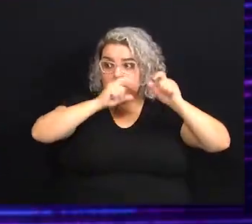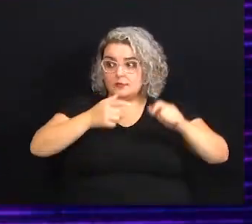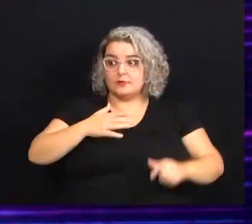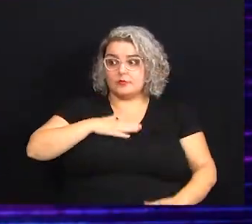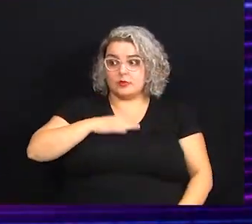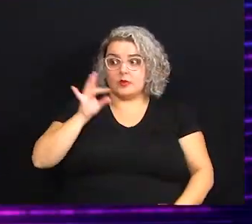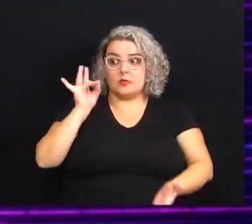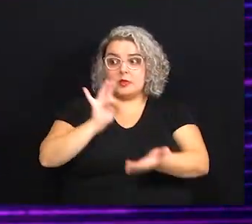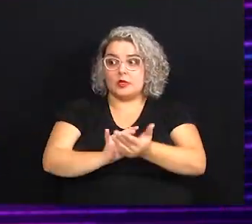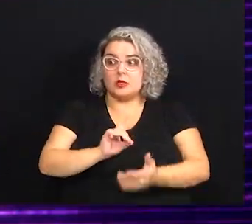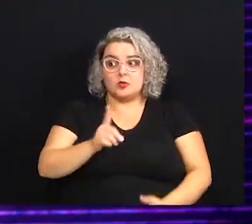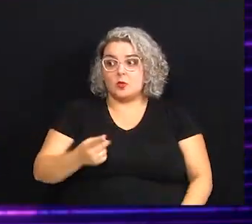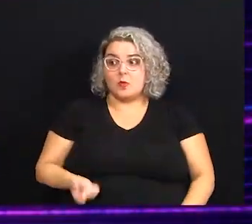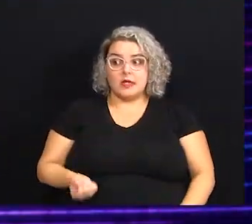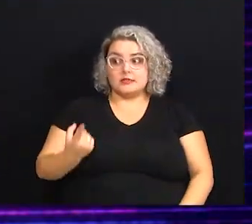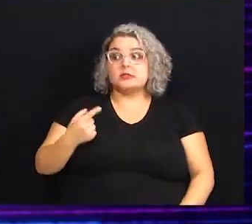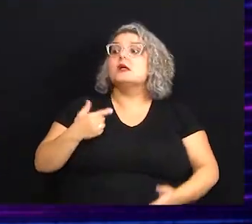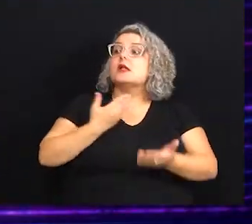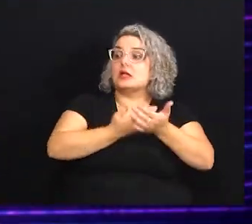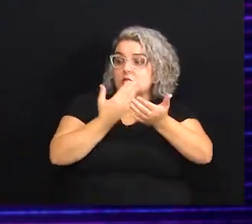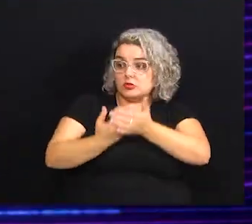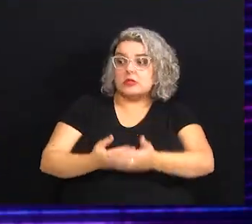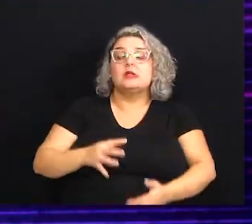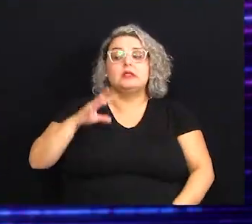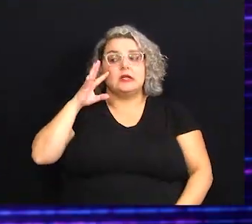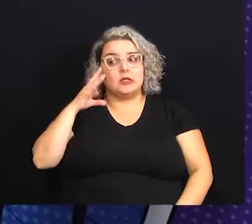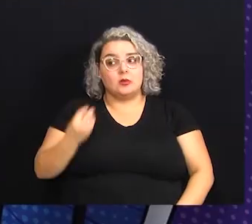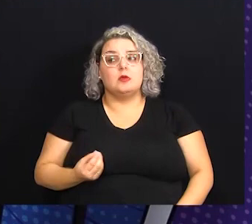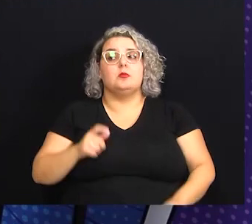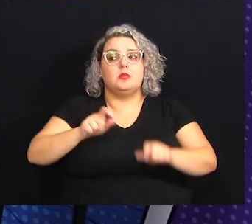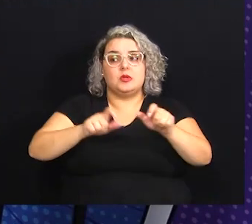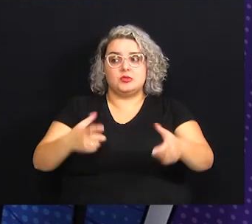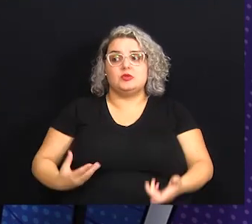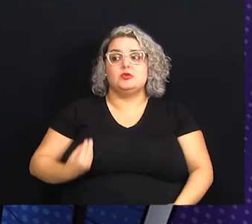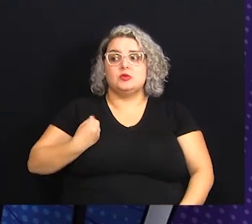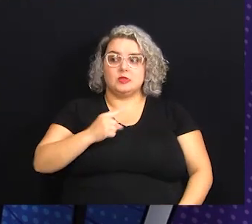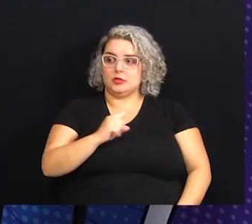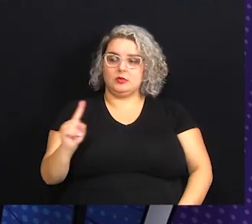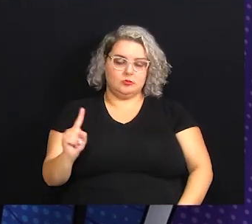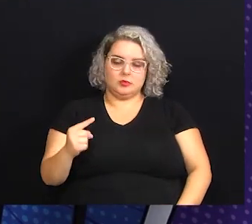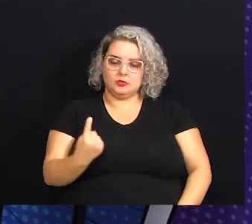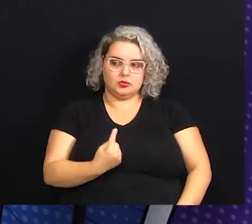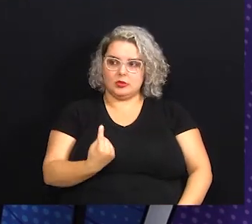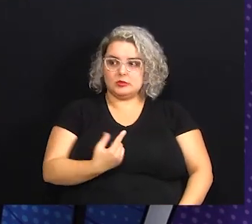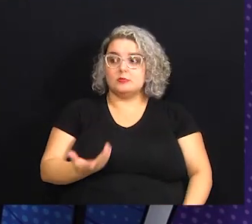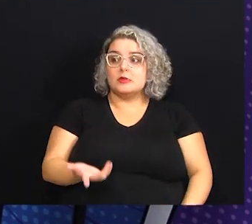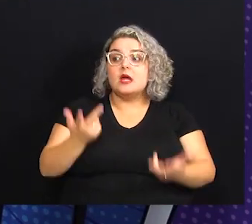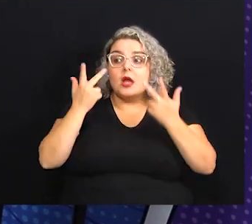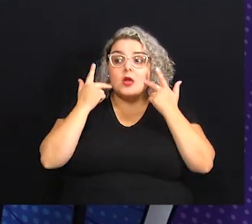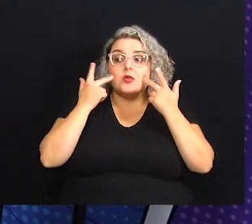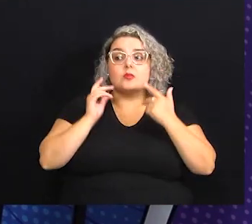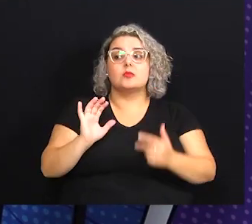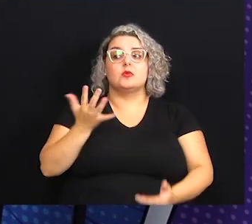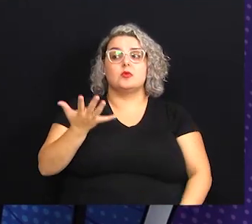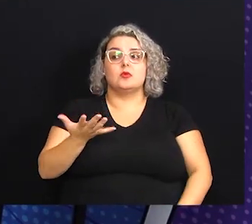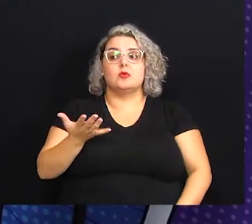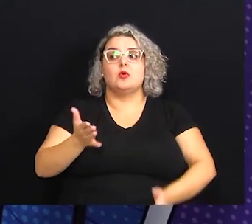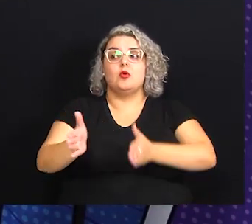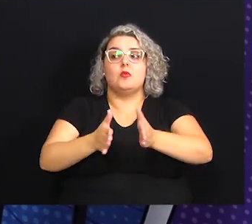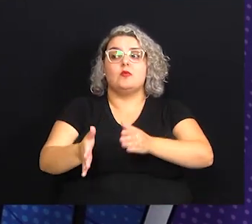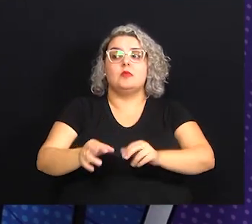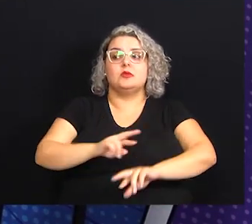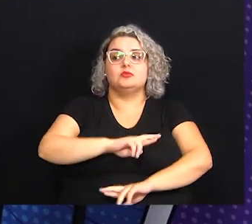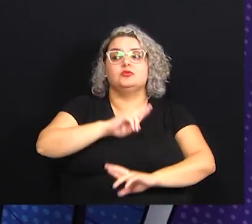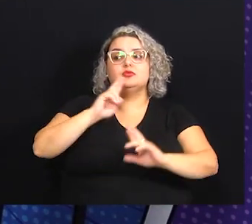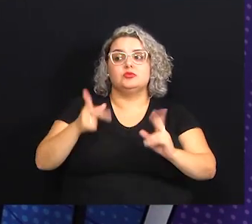A minha realidade, ela não é estranha, ela é estudada, ela é conhecida. Pessoas passam por isso, eu não estou sozinho. Mas é muito comum que aconteça um movimento